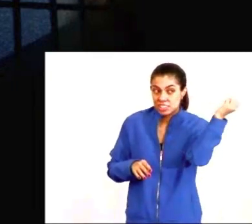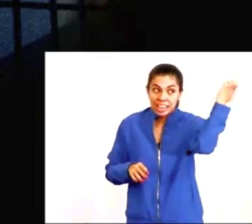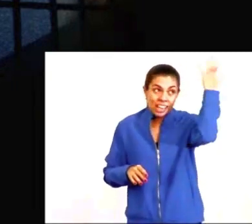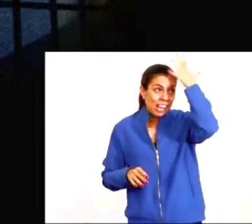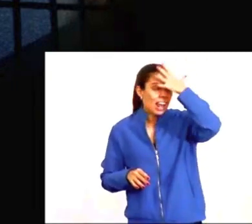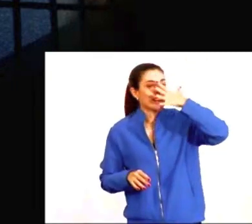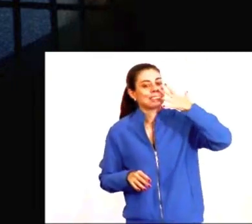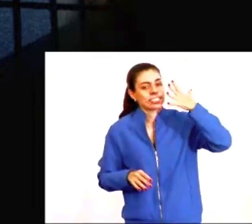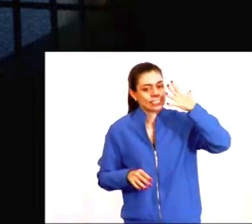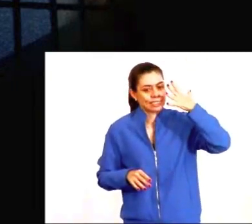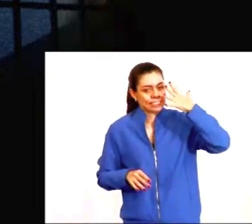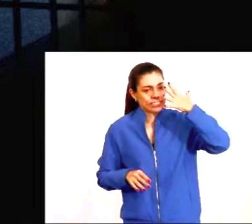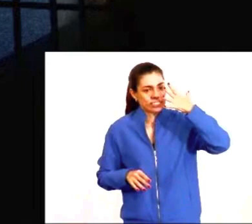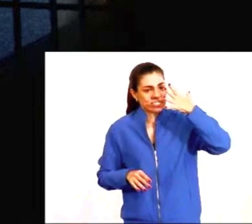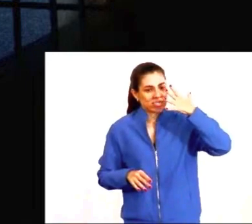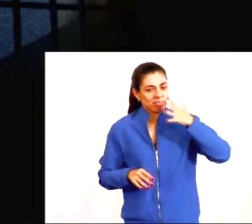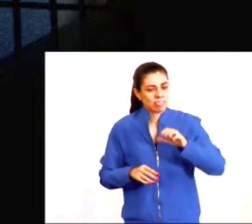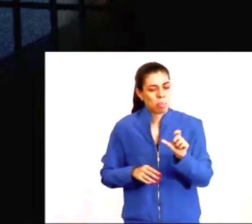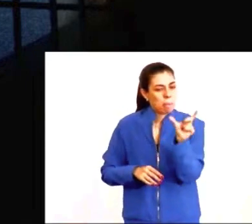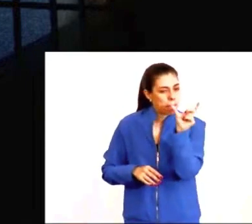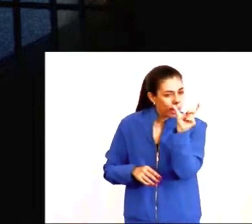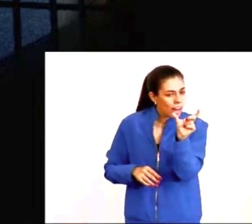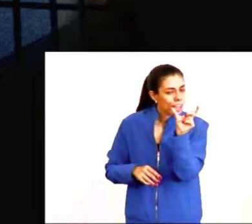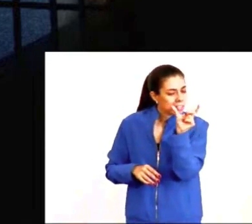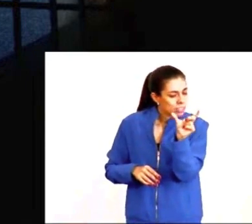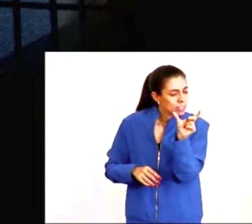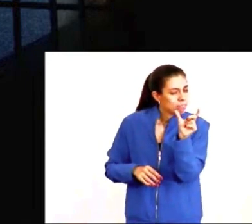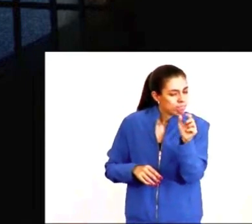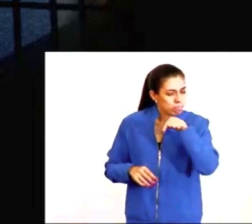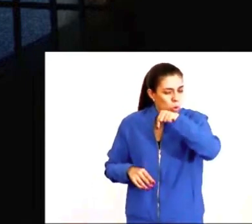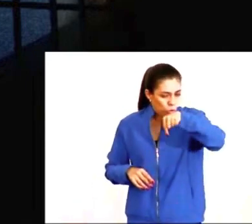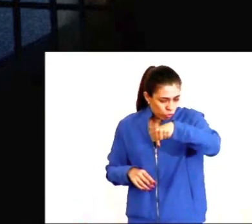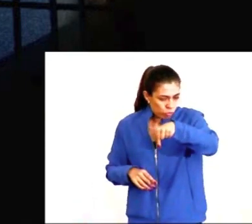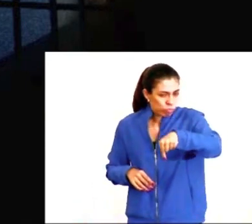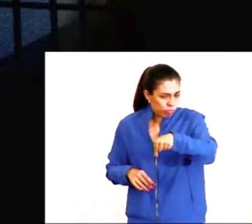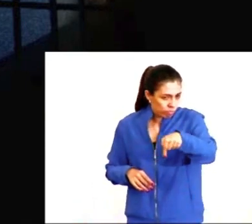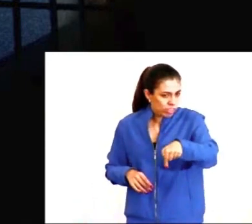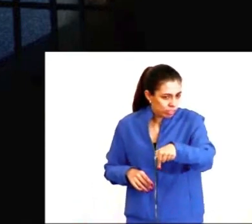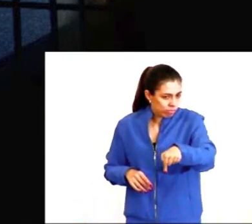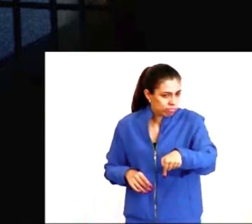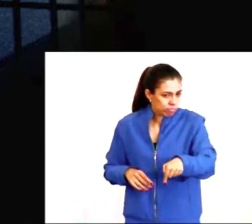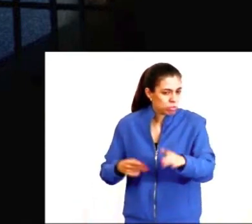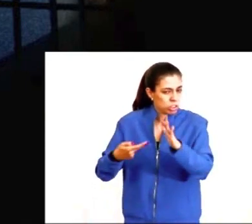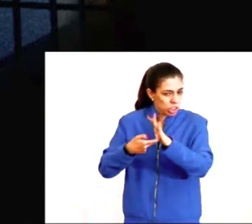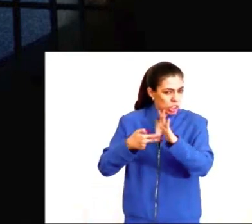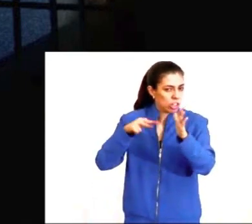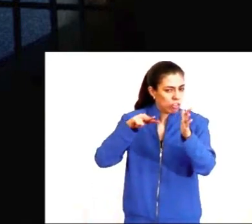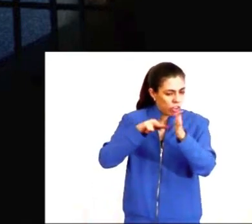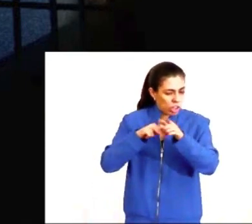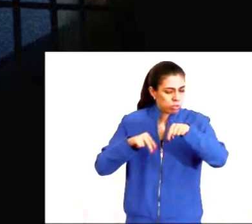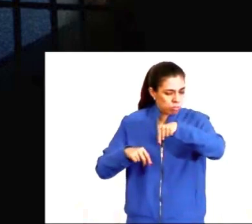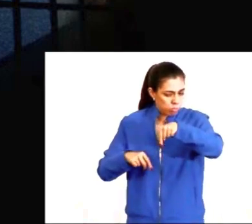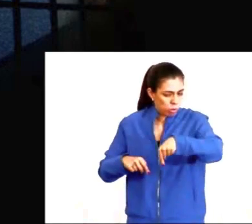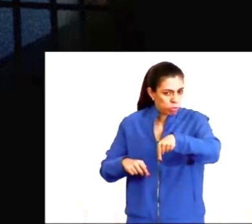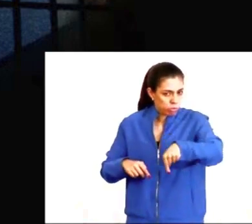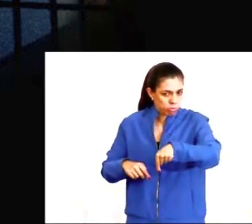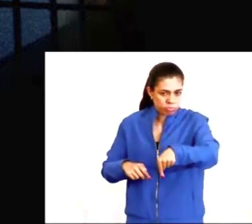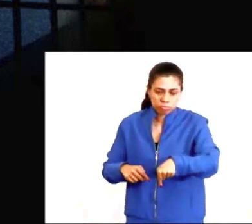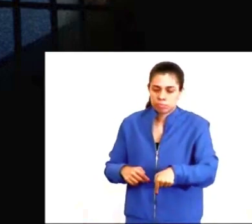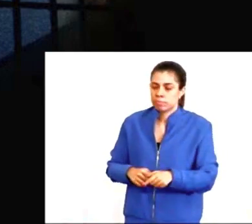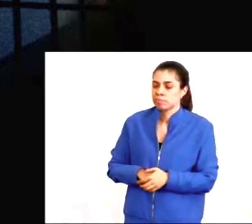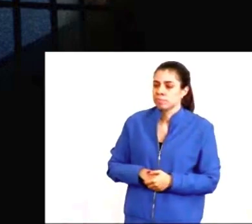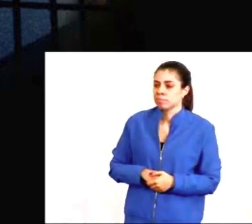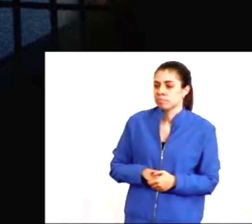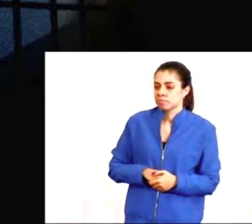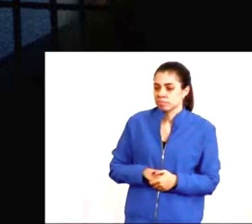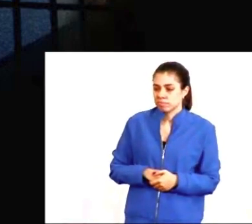É difícil explicar tudo que está nessa palavra, mas é como se Jesus estivesse abrindo um portal para elas, para que elas pudessem